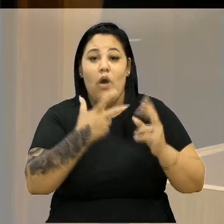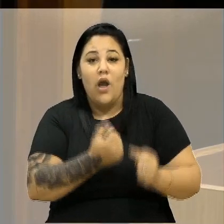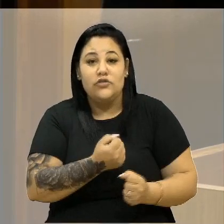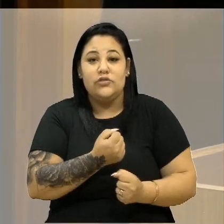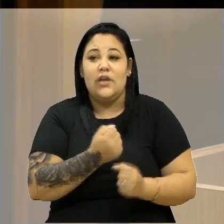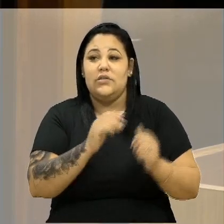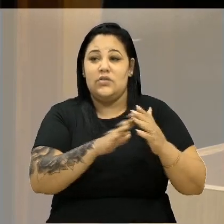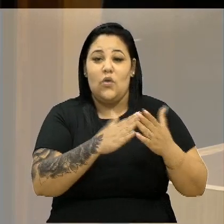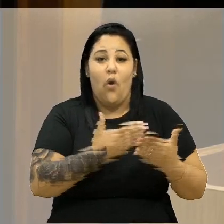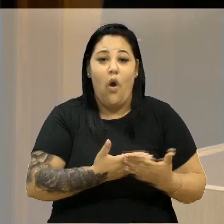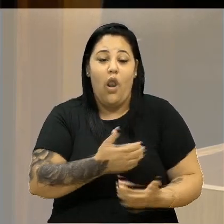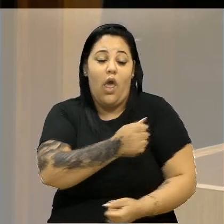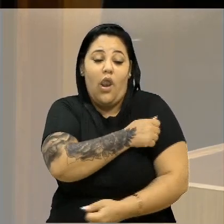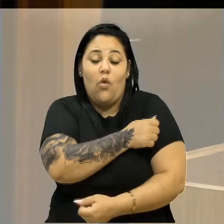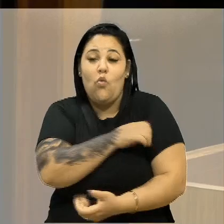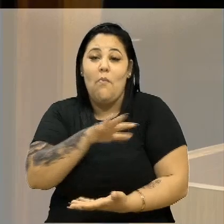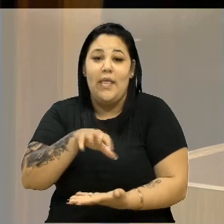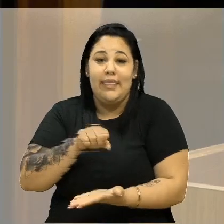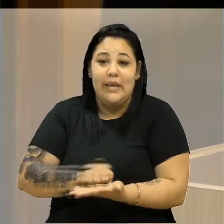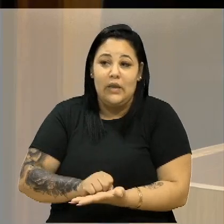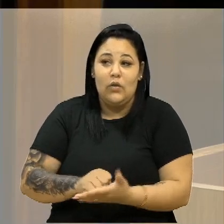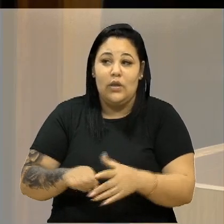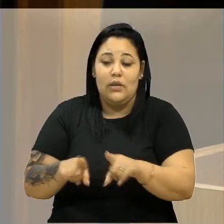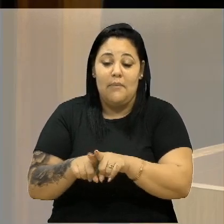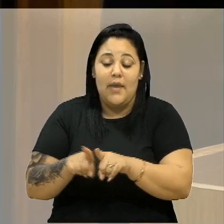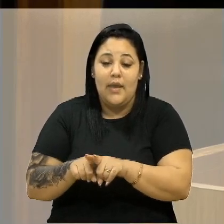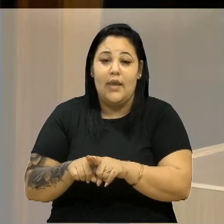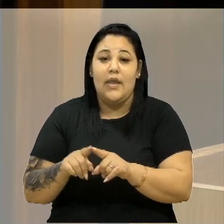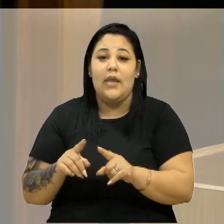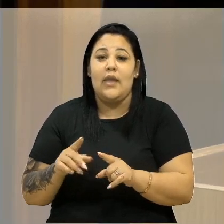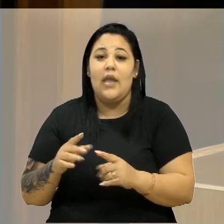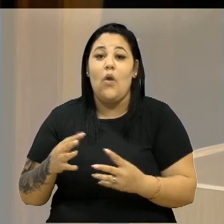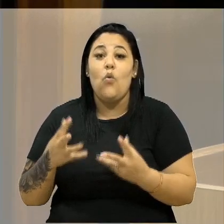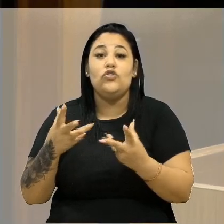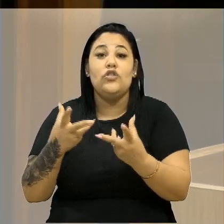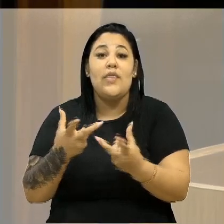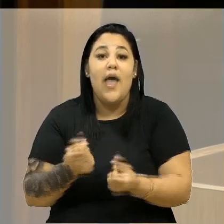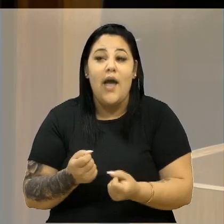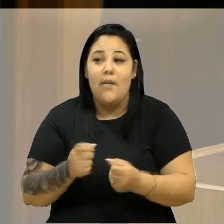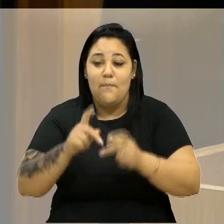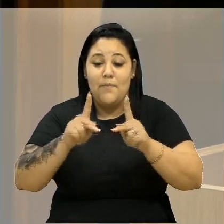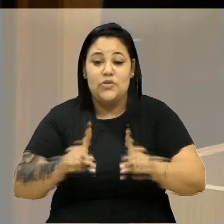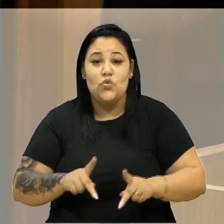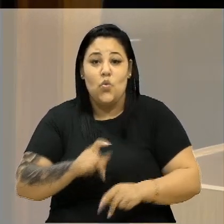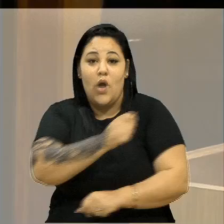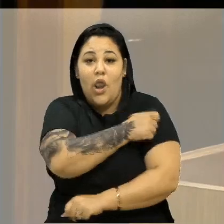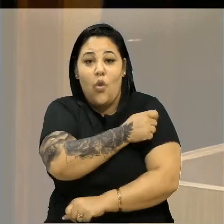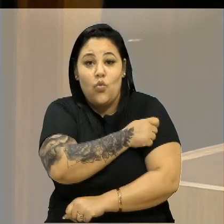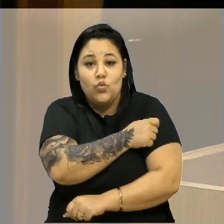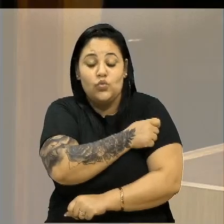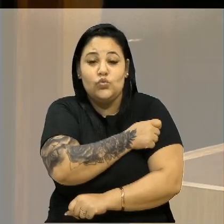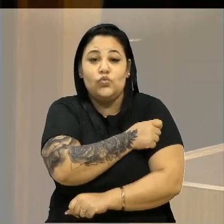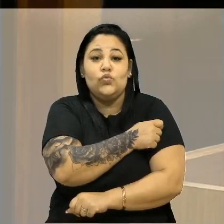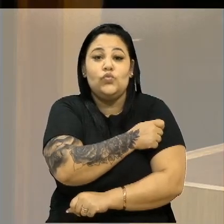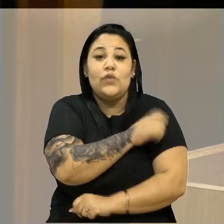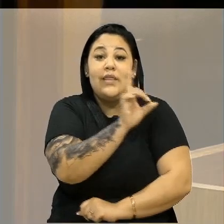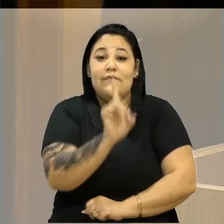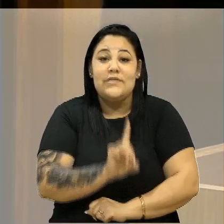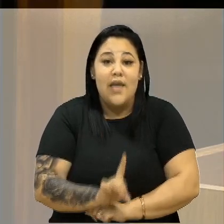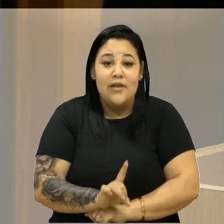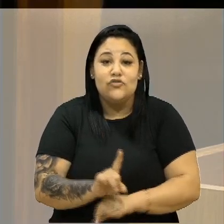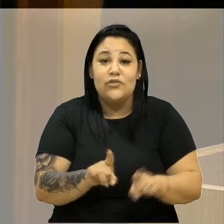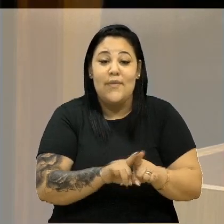quantidade de alunos matriculados, quantidade de pessoas, de alunos em educação especial em cada escola.